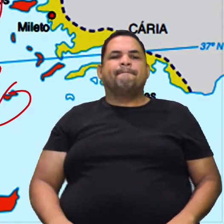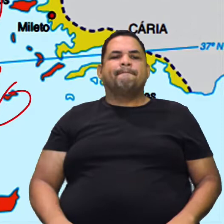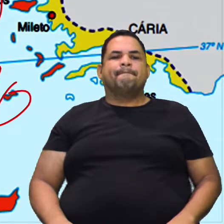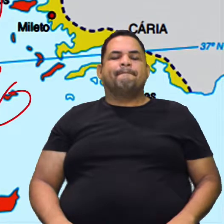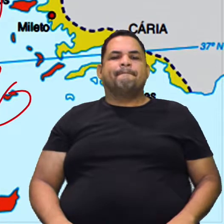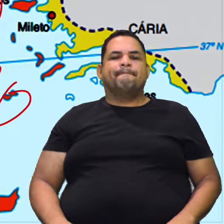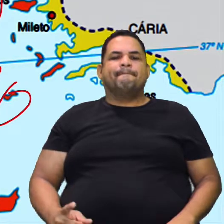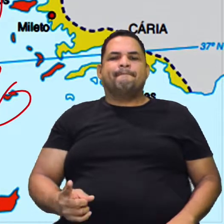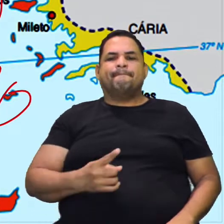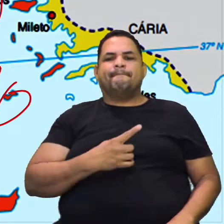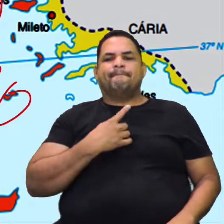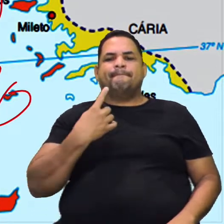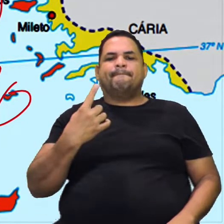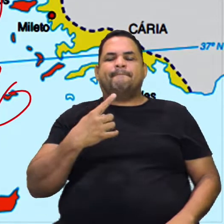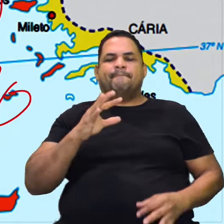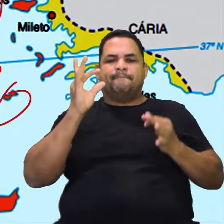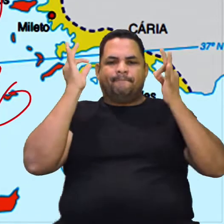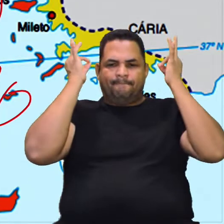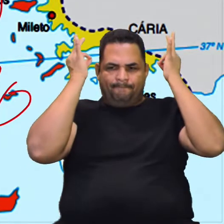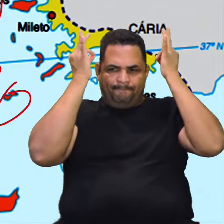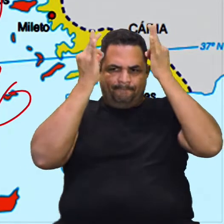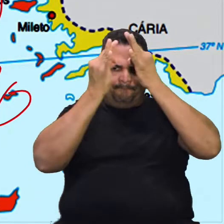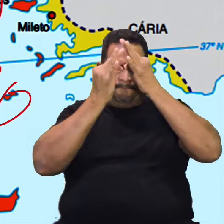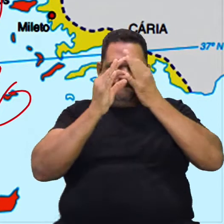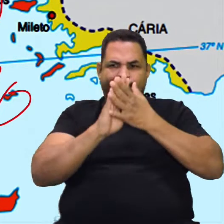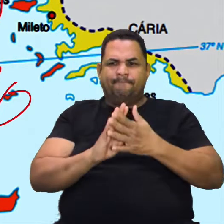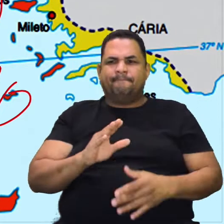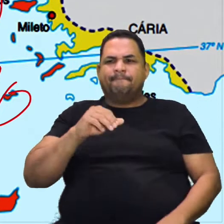nós temos a Grécia